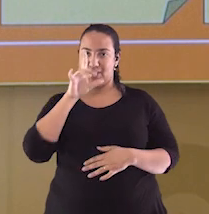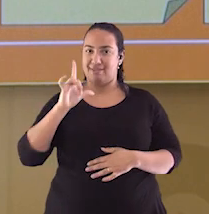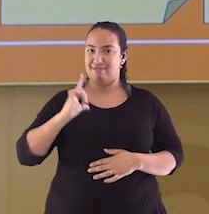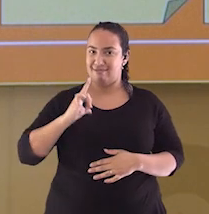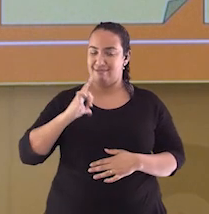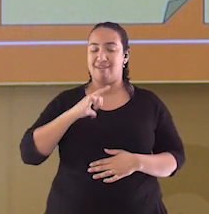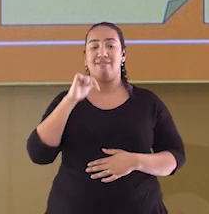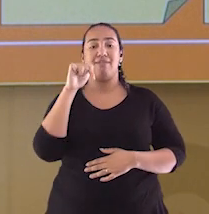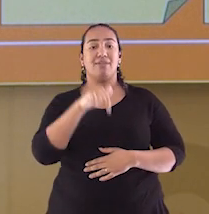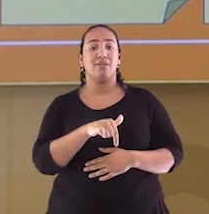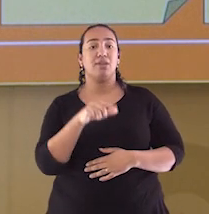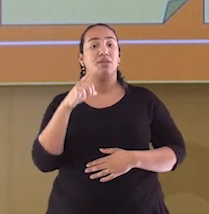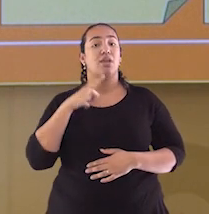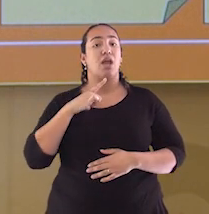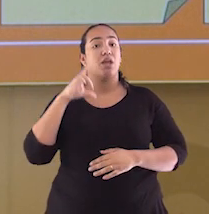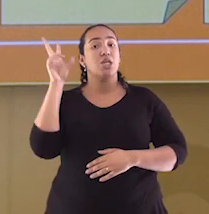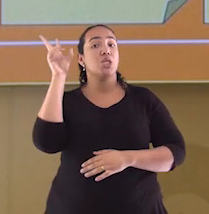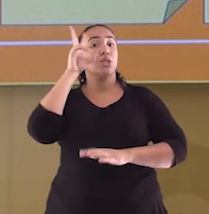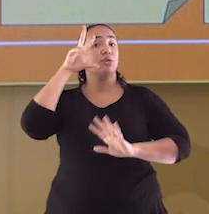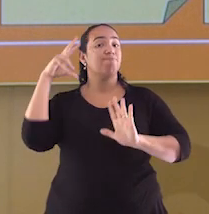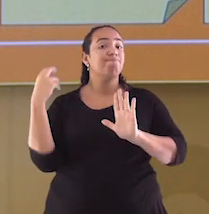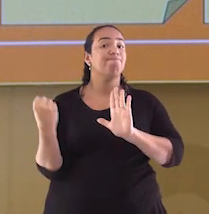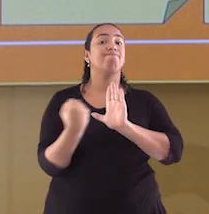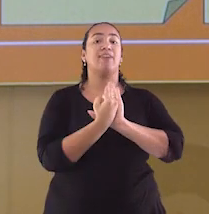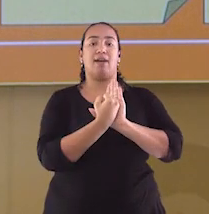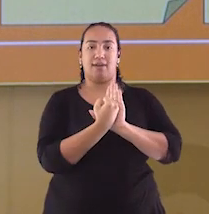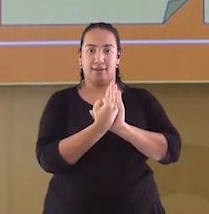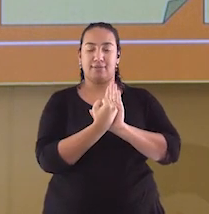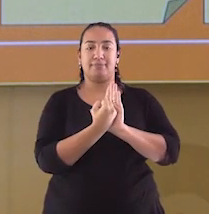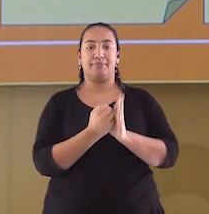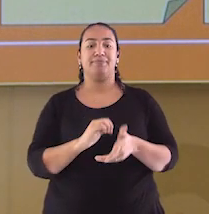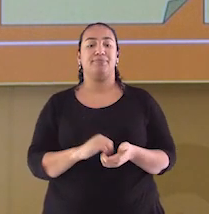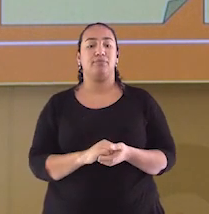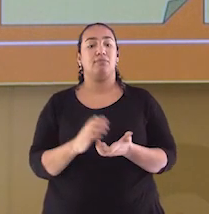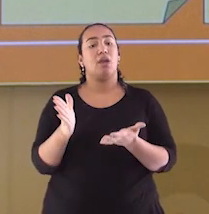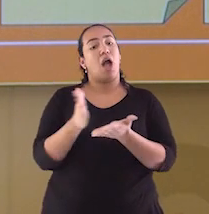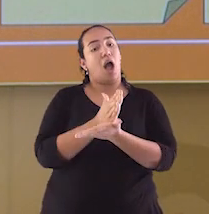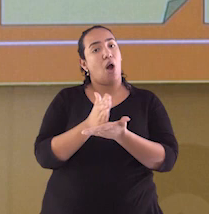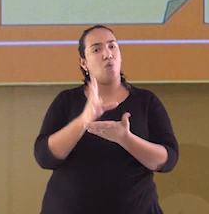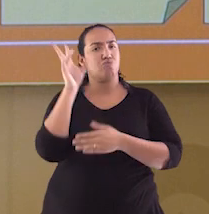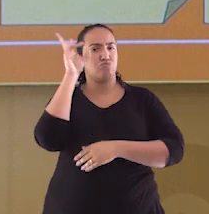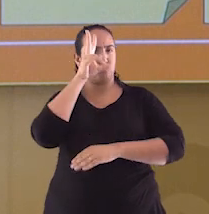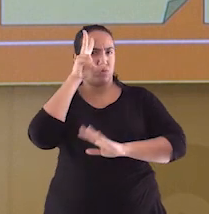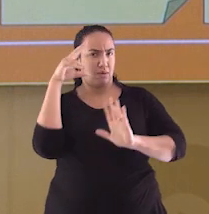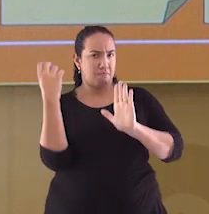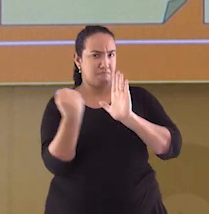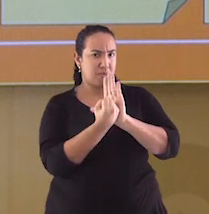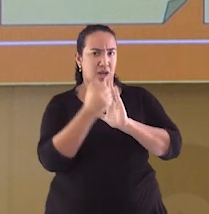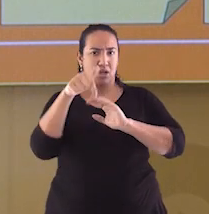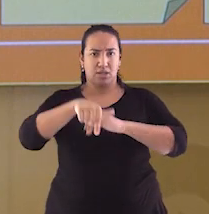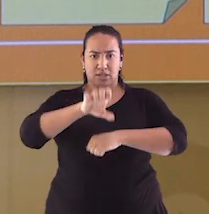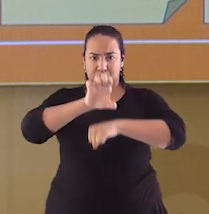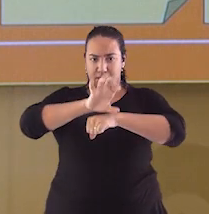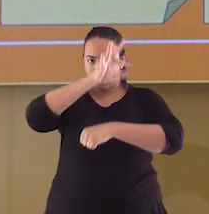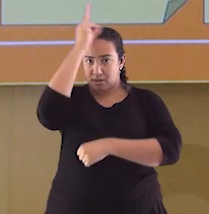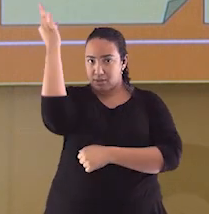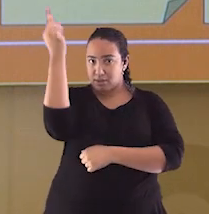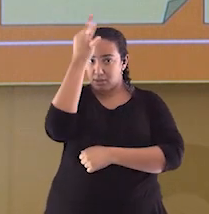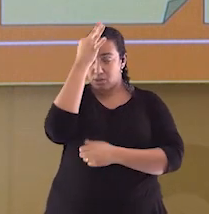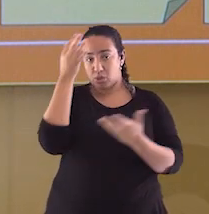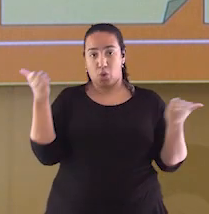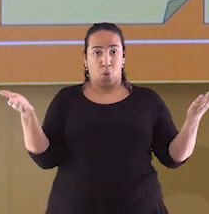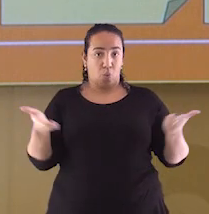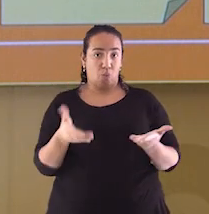esta é feita por meio de marcos históricos. Alguns marcos históricos do nosso estado que vimos